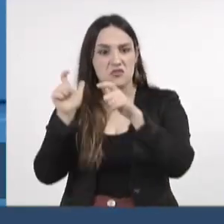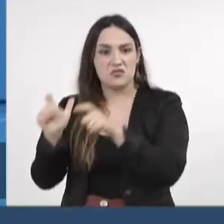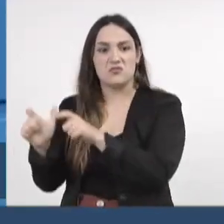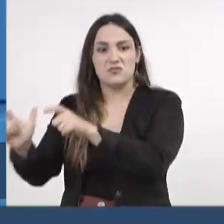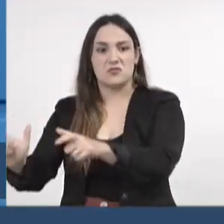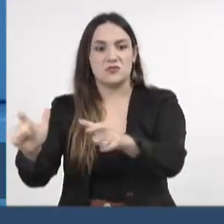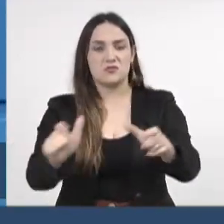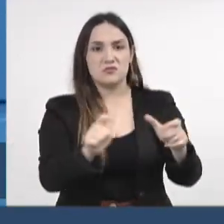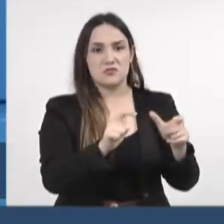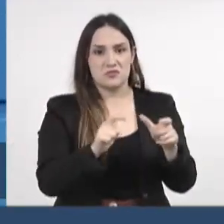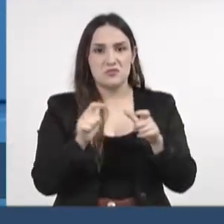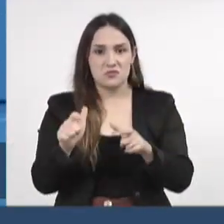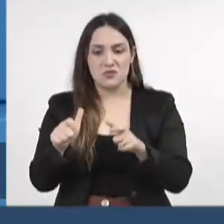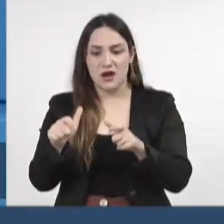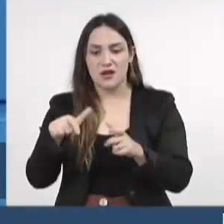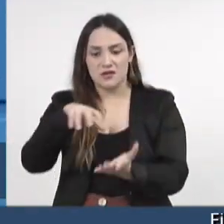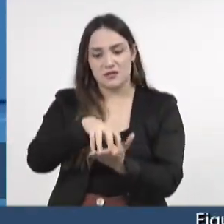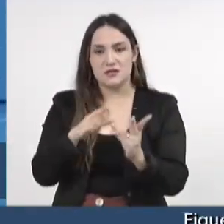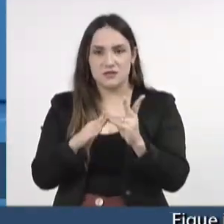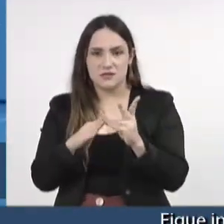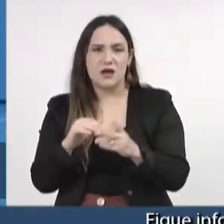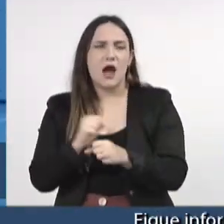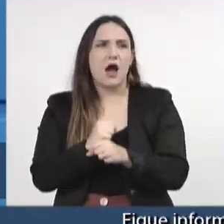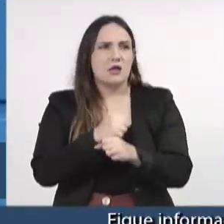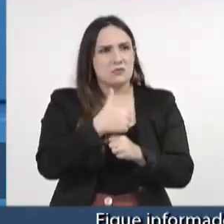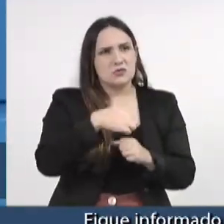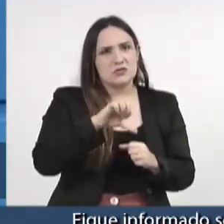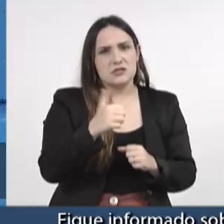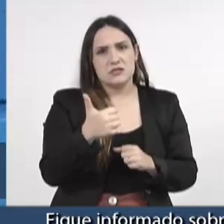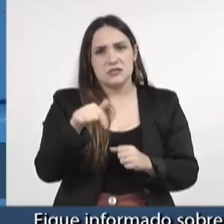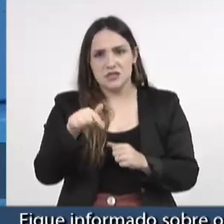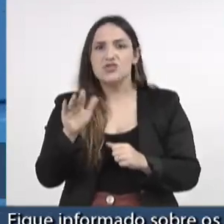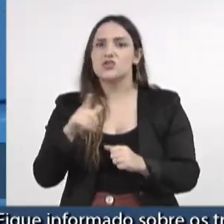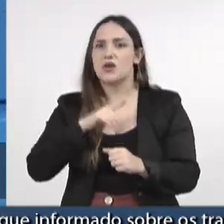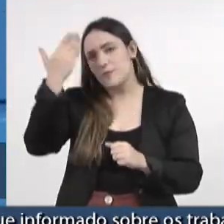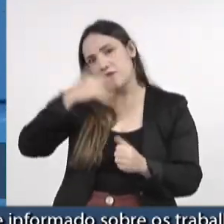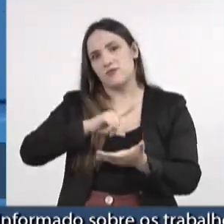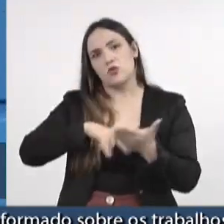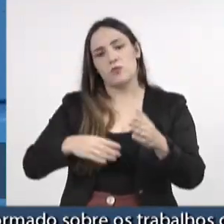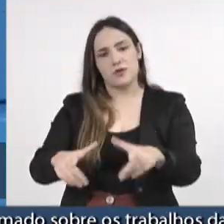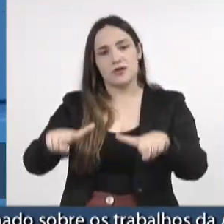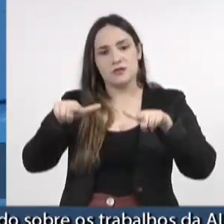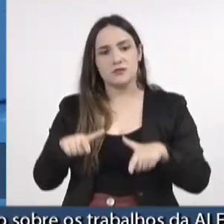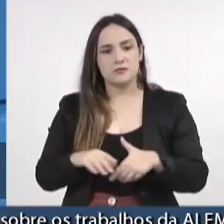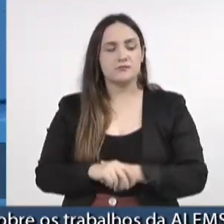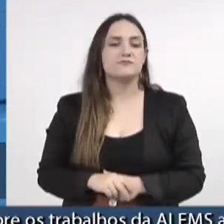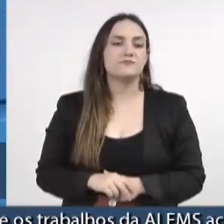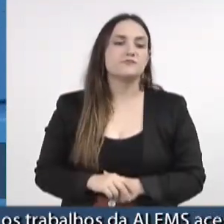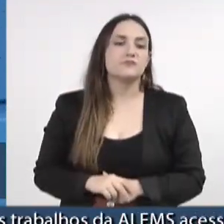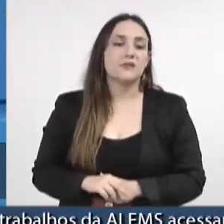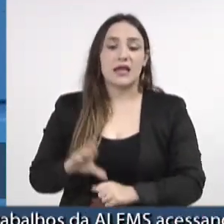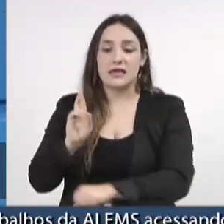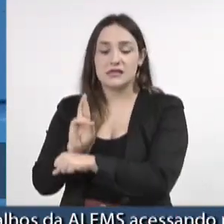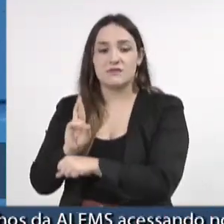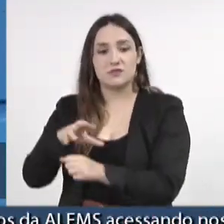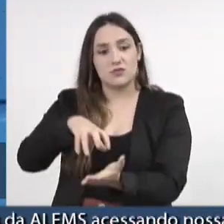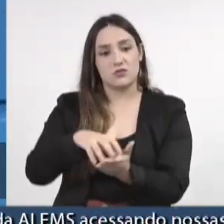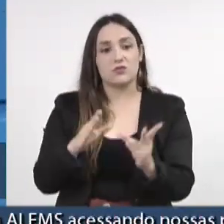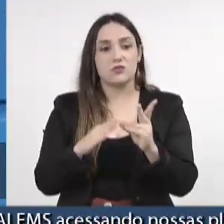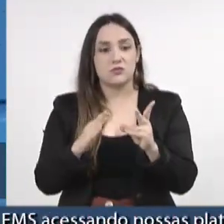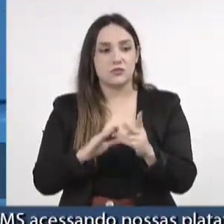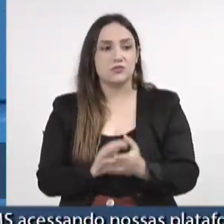Conselho Missionário Indigenista, Antônio Brandi, da Universidade Federal do CDB, saiu nas reservas